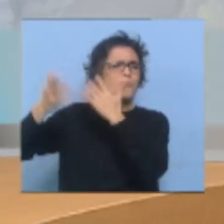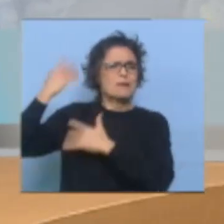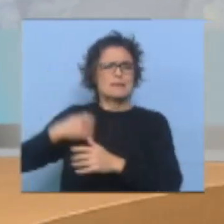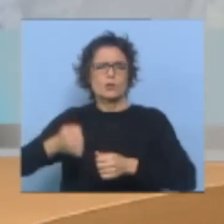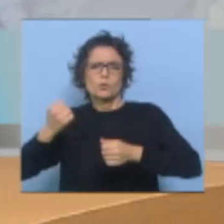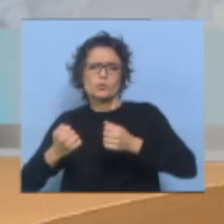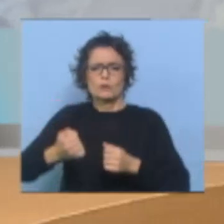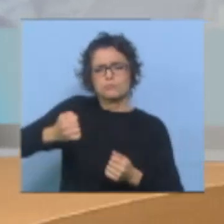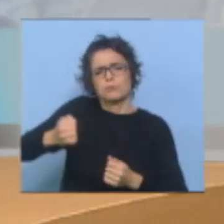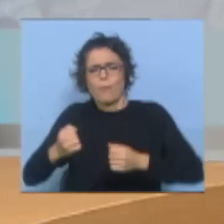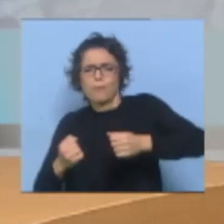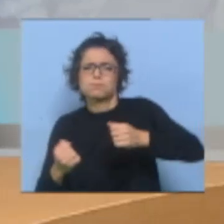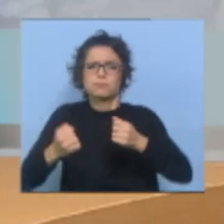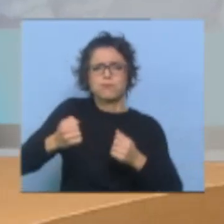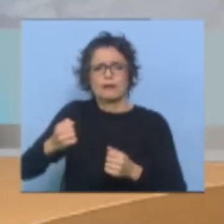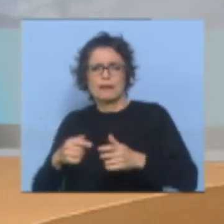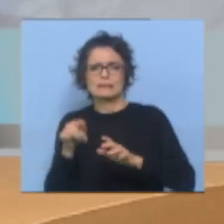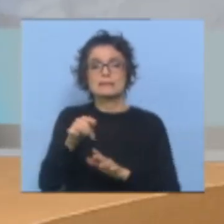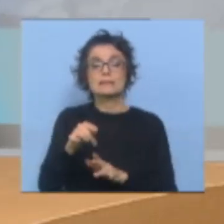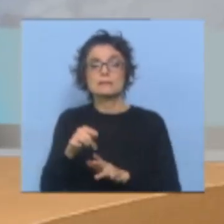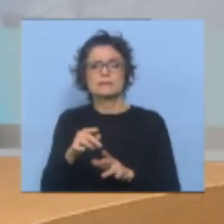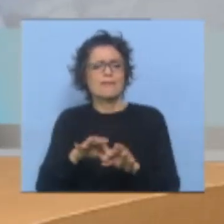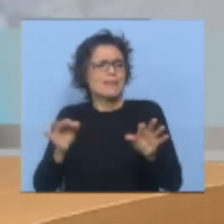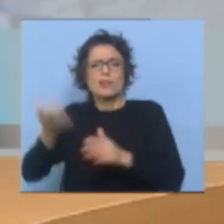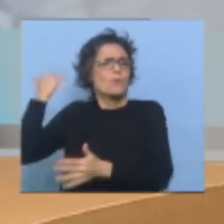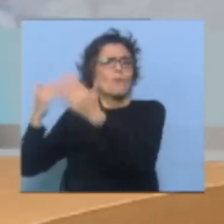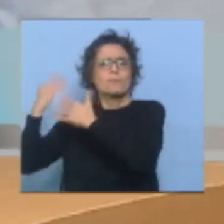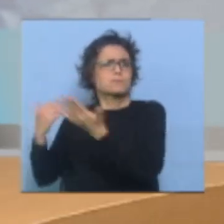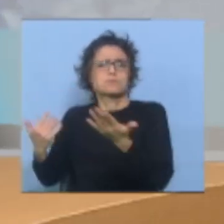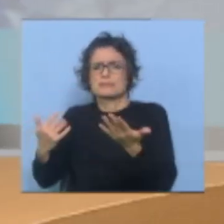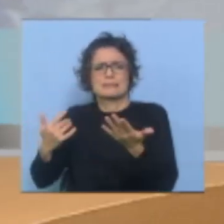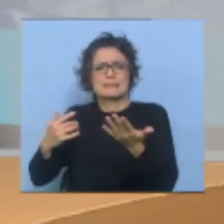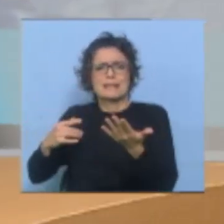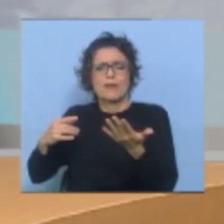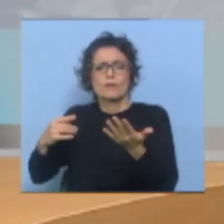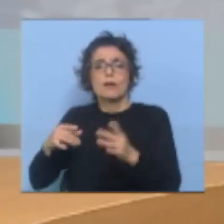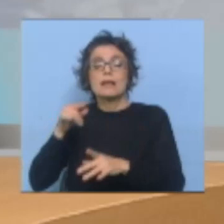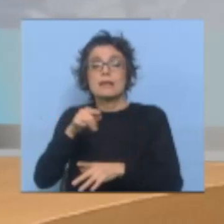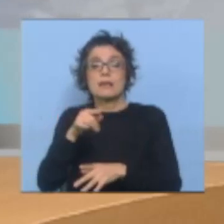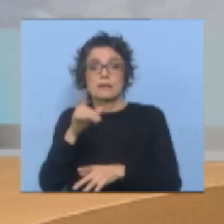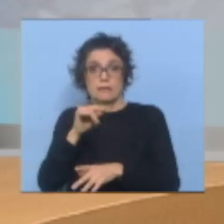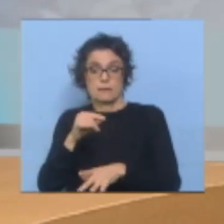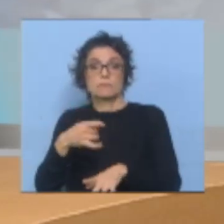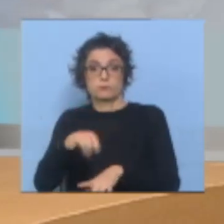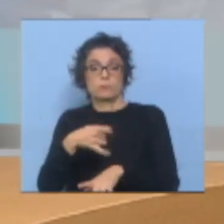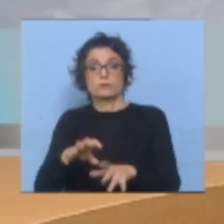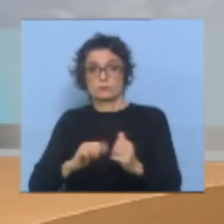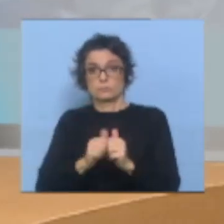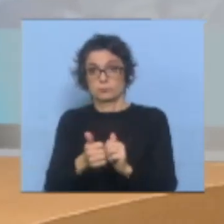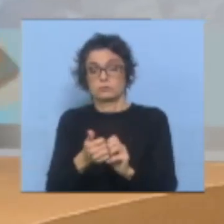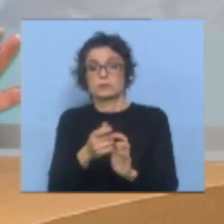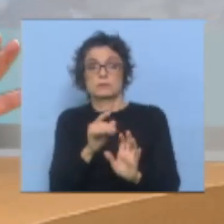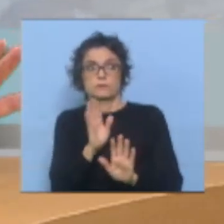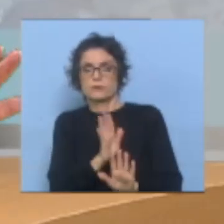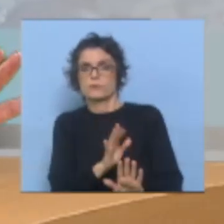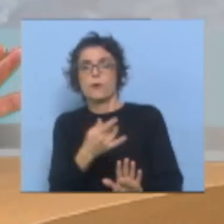seguir o chefe da tribo, mesmo que fosse um chefe de claque não recomendável ou um presidente desportivo não recomendável,